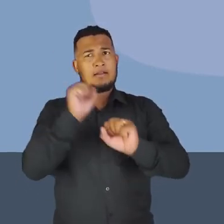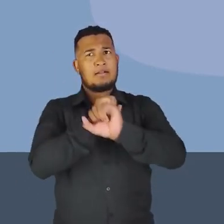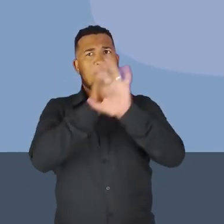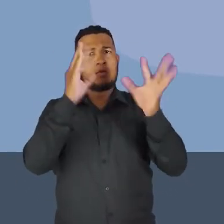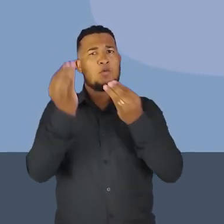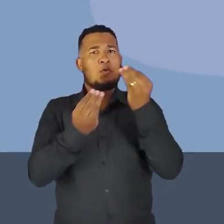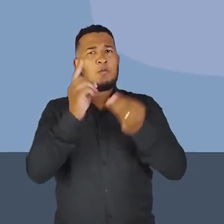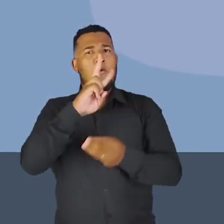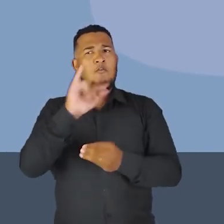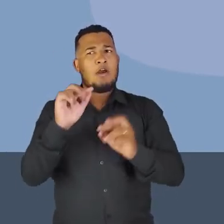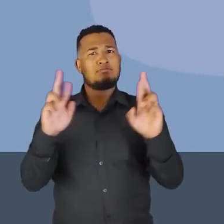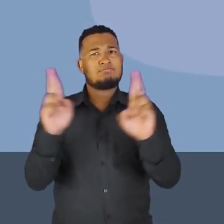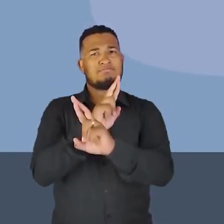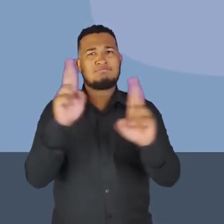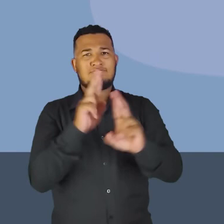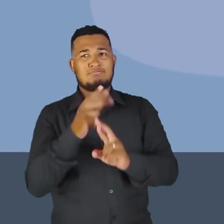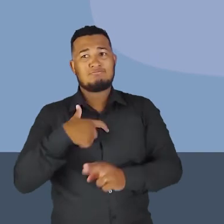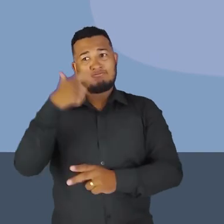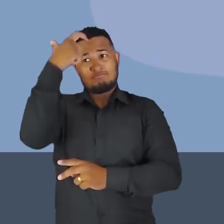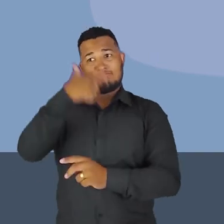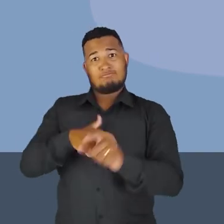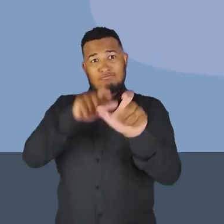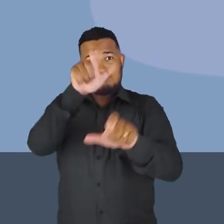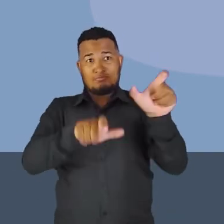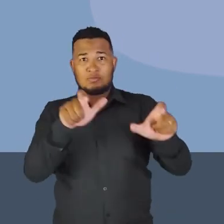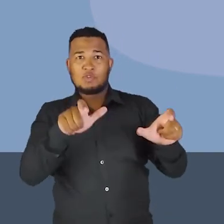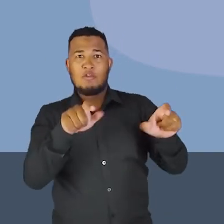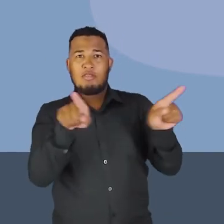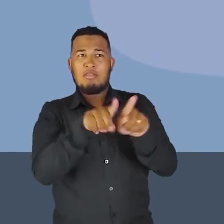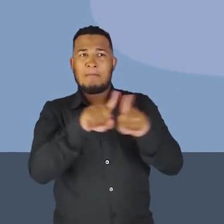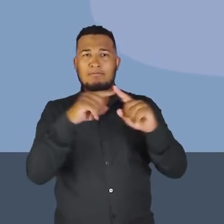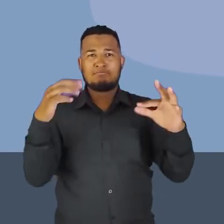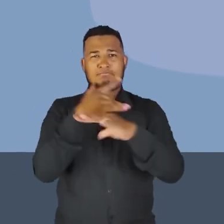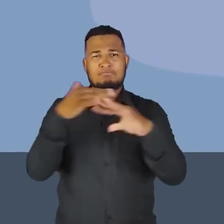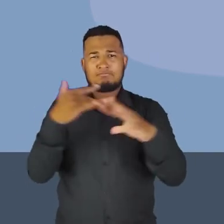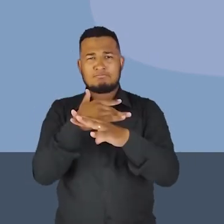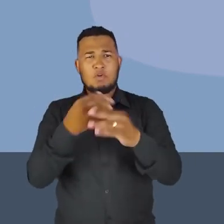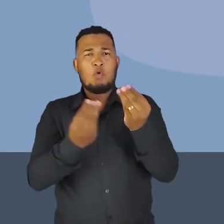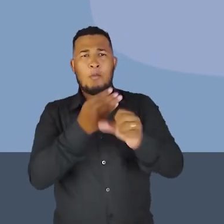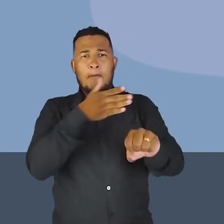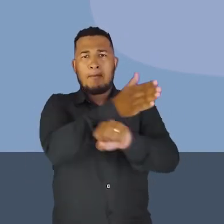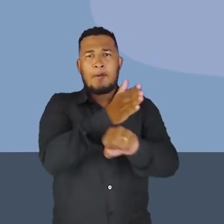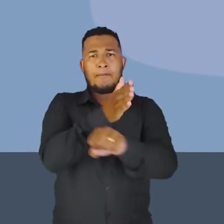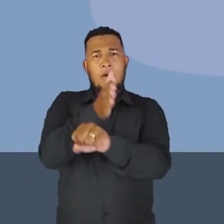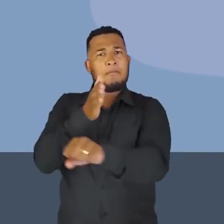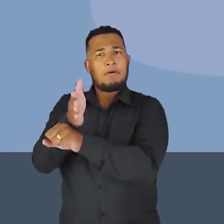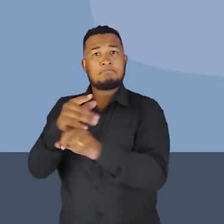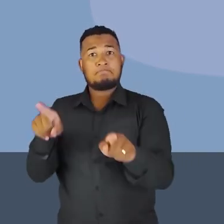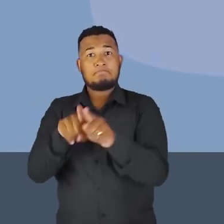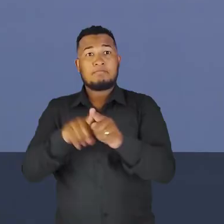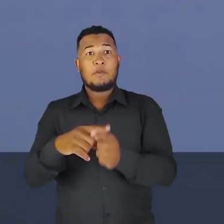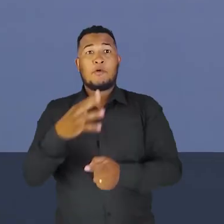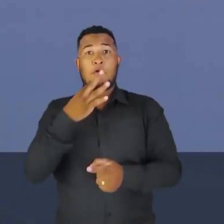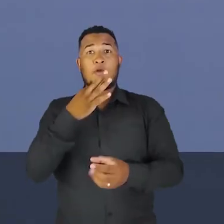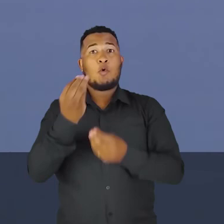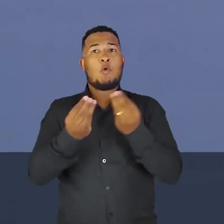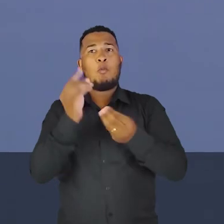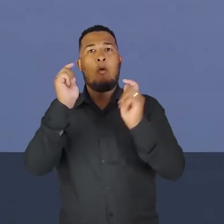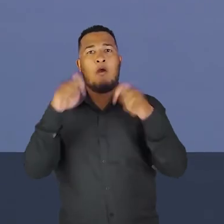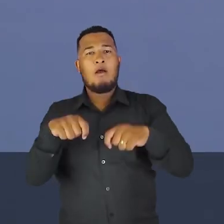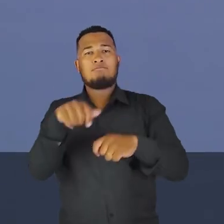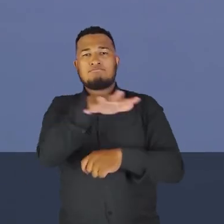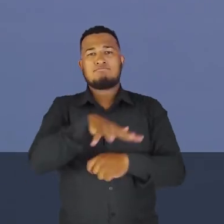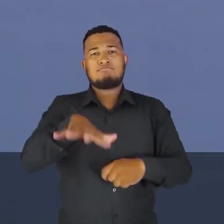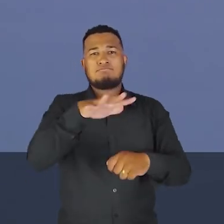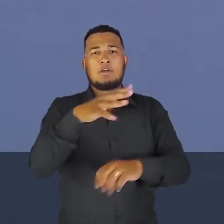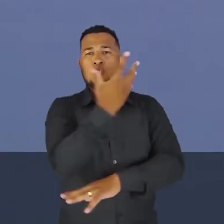Vamos verificar as relações do homem com a cidade e os impactos resultantes e saber um pouco sobre espaços sustentáveis. Bom, eu vou